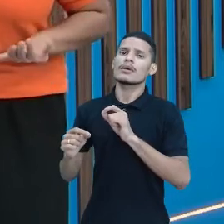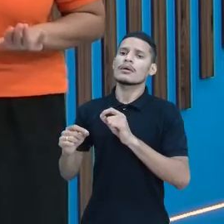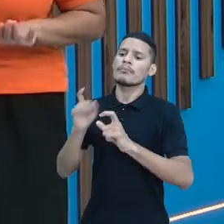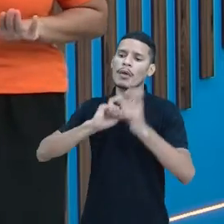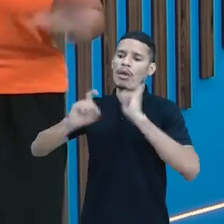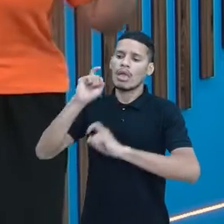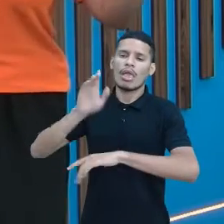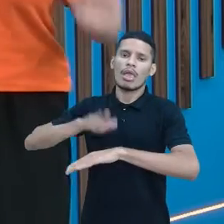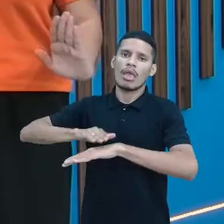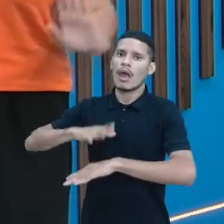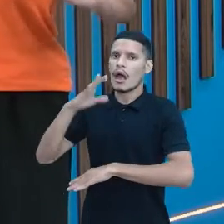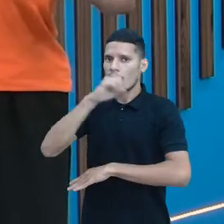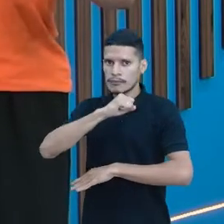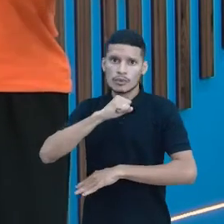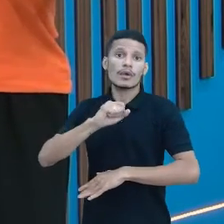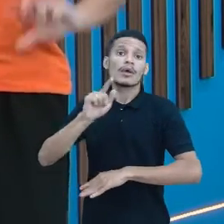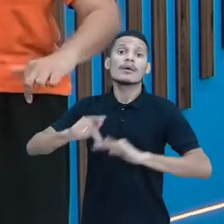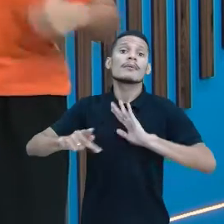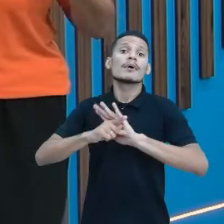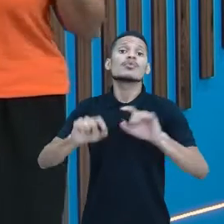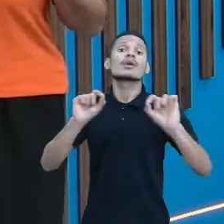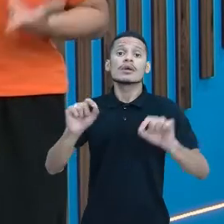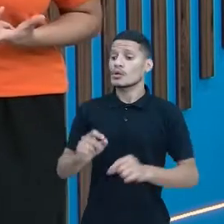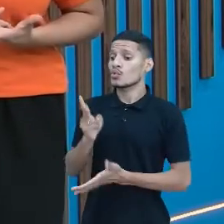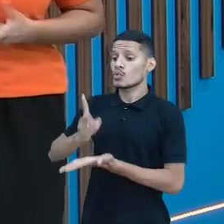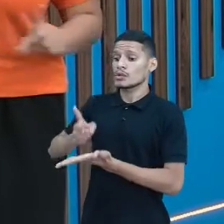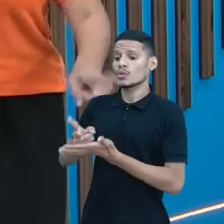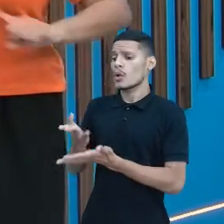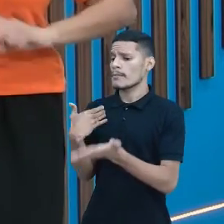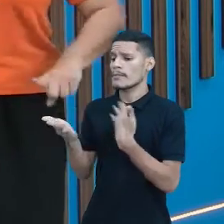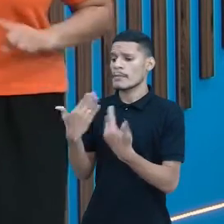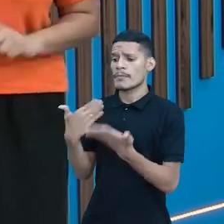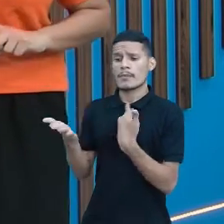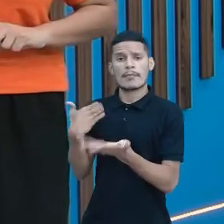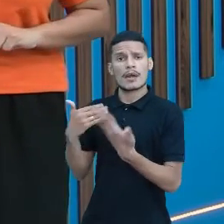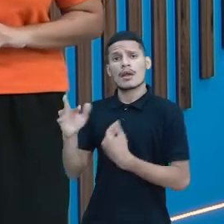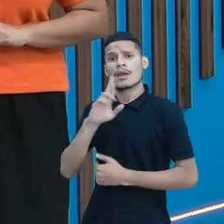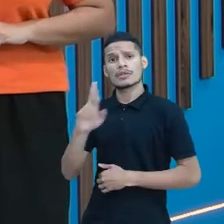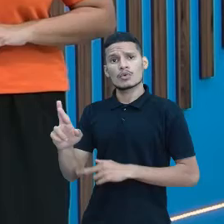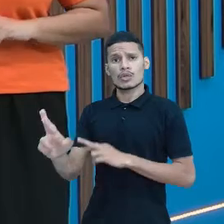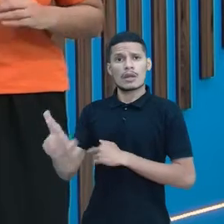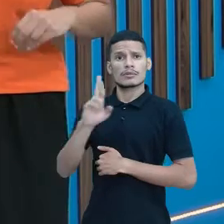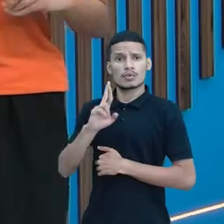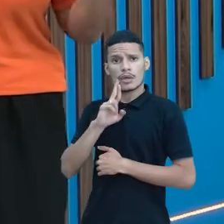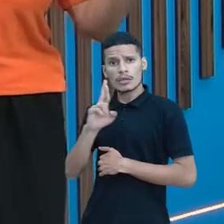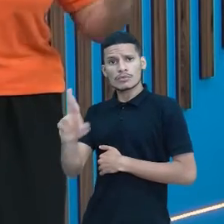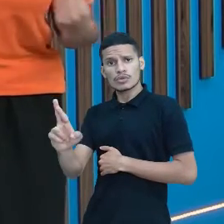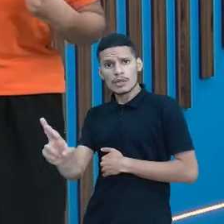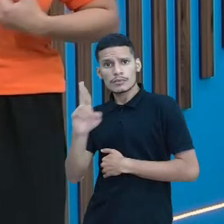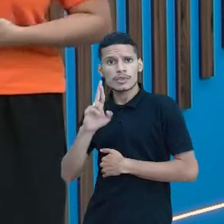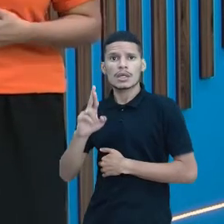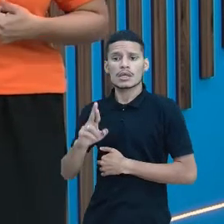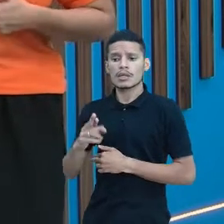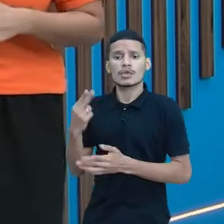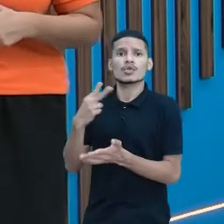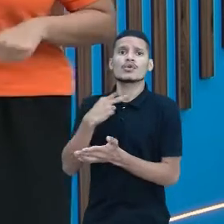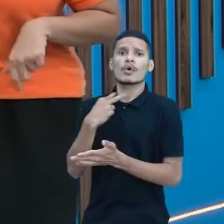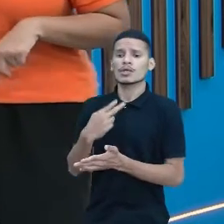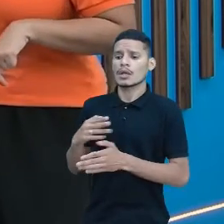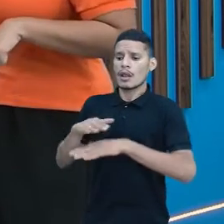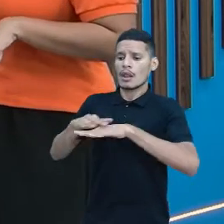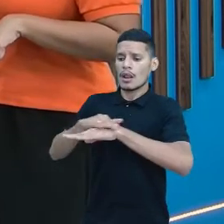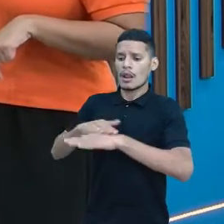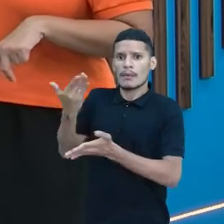imediata. A preocupação é manter a dinâmica, é responder, é não deixar o contato morrer, não é